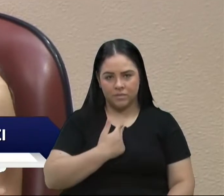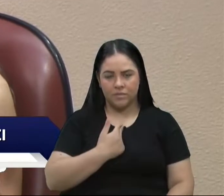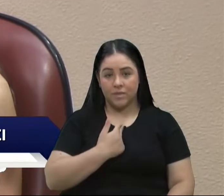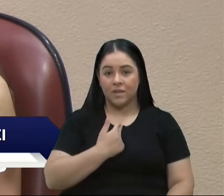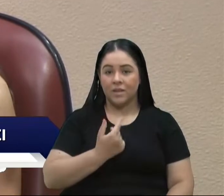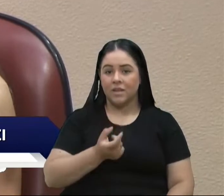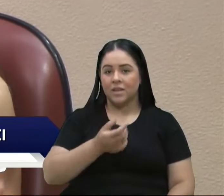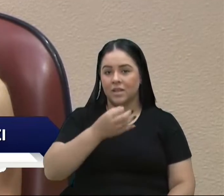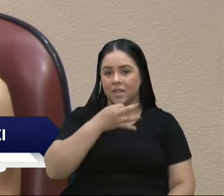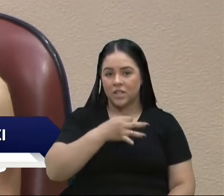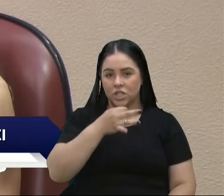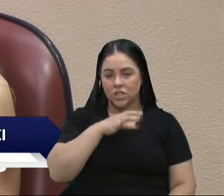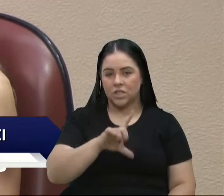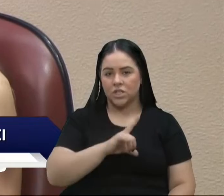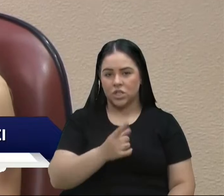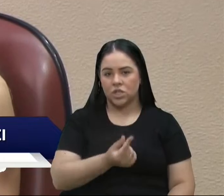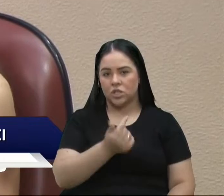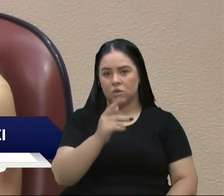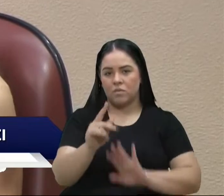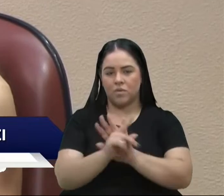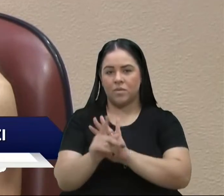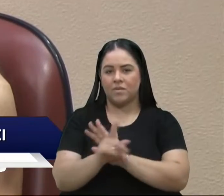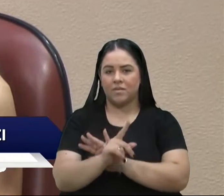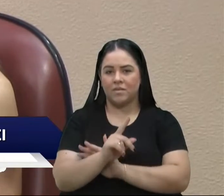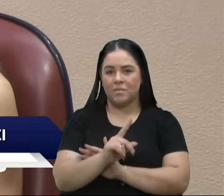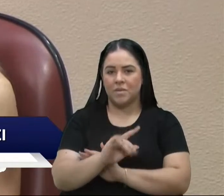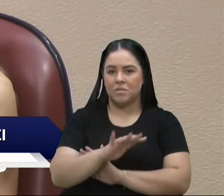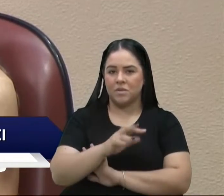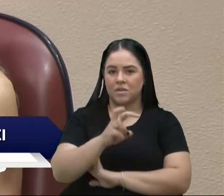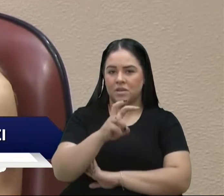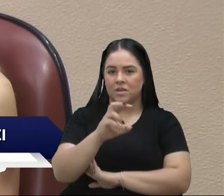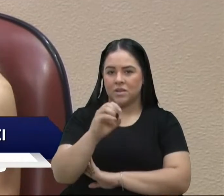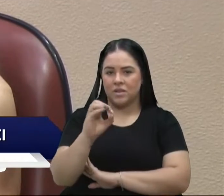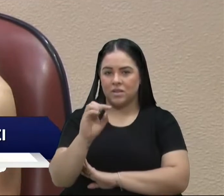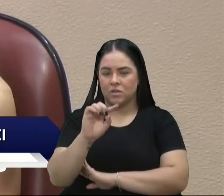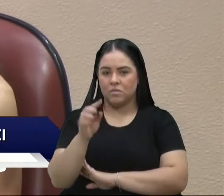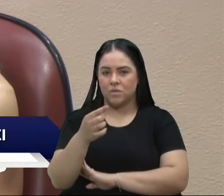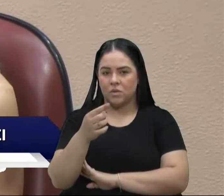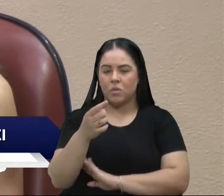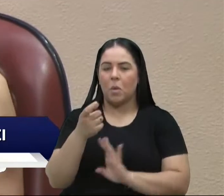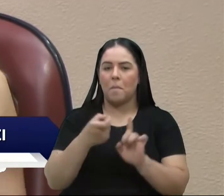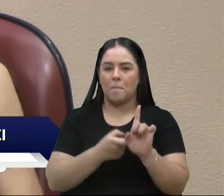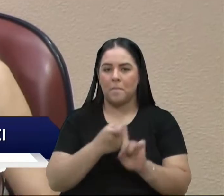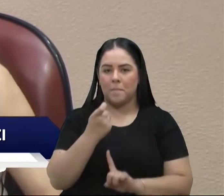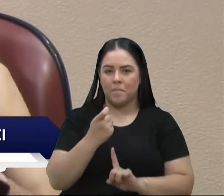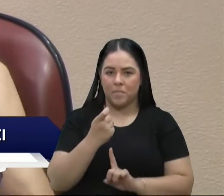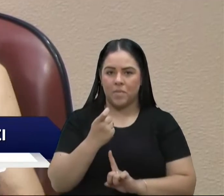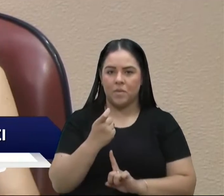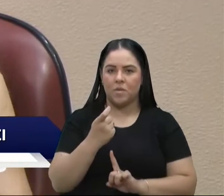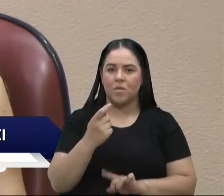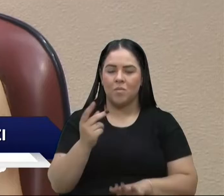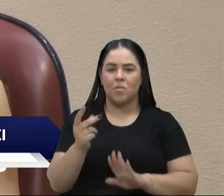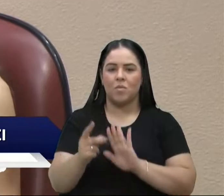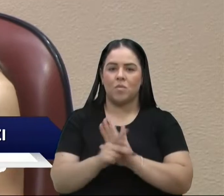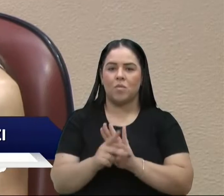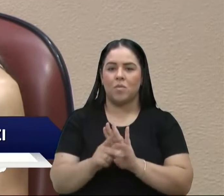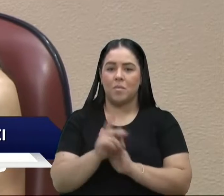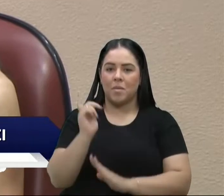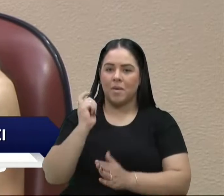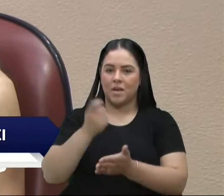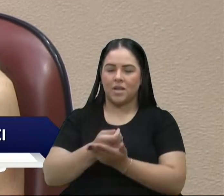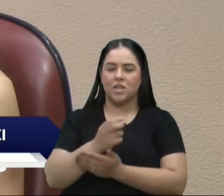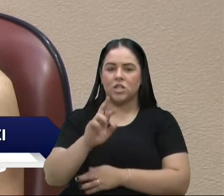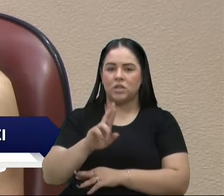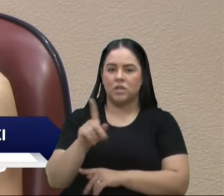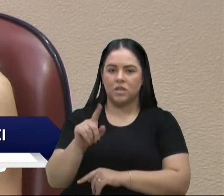dos seus recursos próprios quase R$ 500 mil por mês para cobrir essa